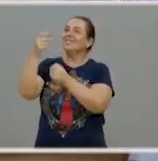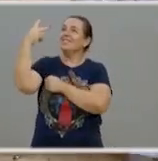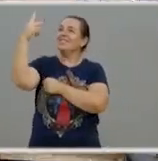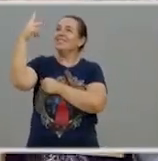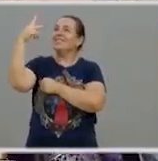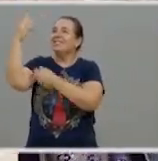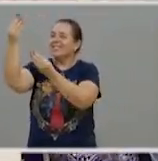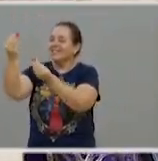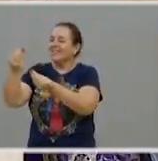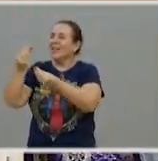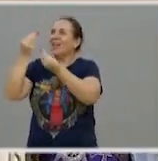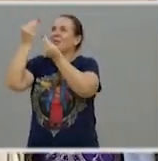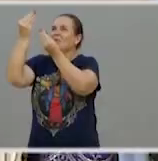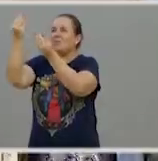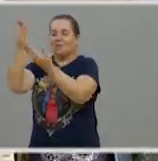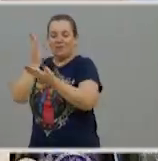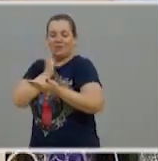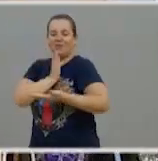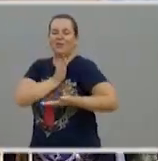seguidor e te dá.